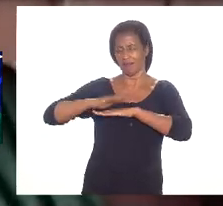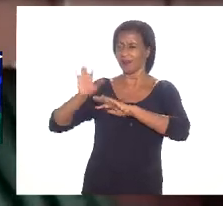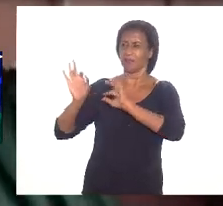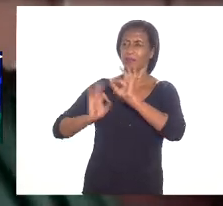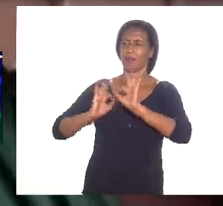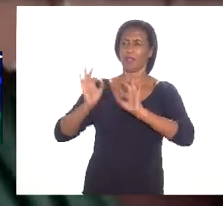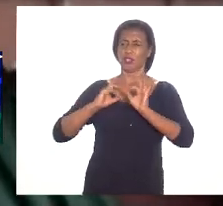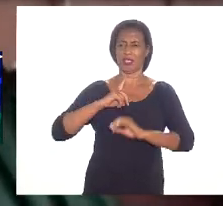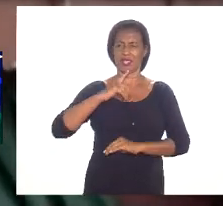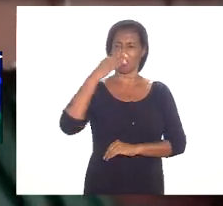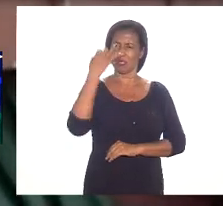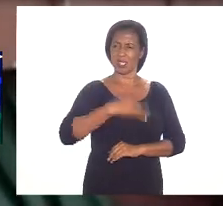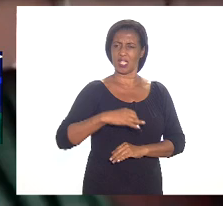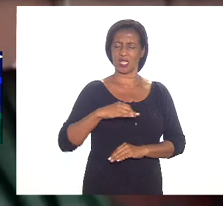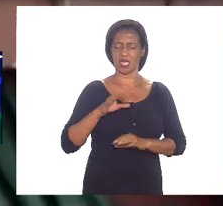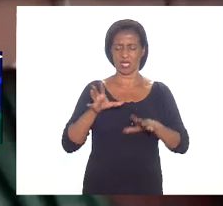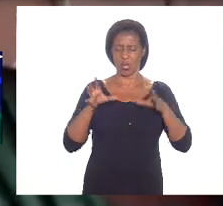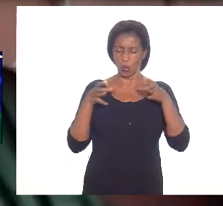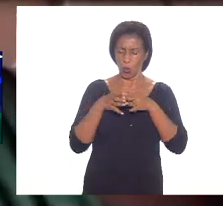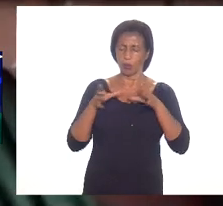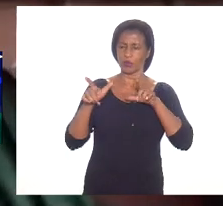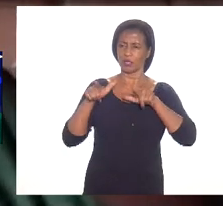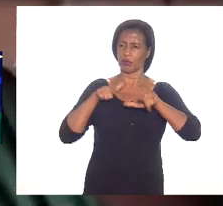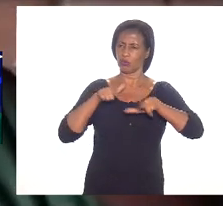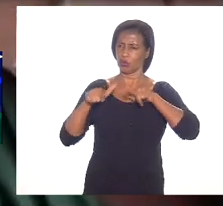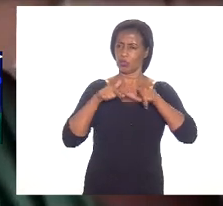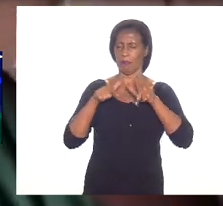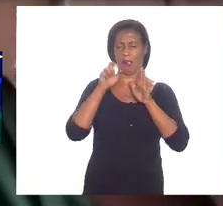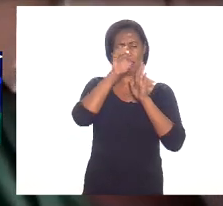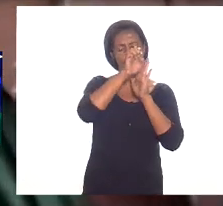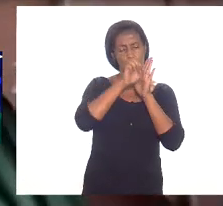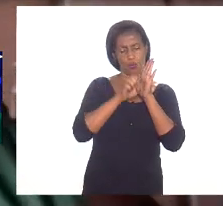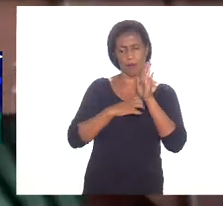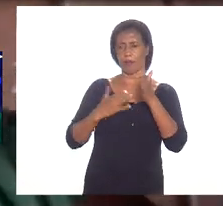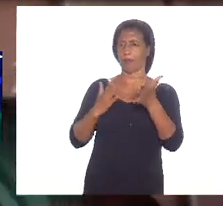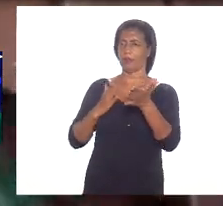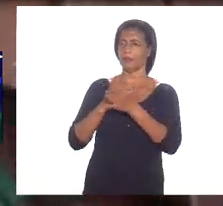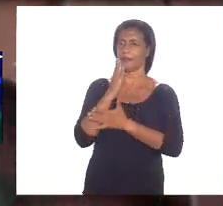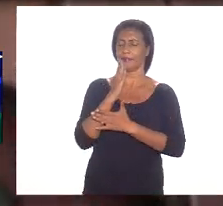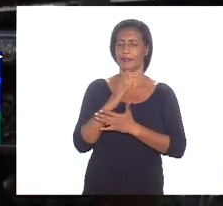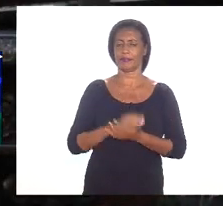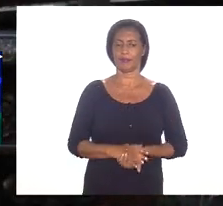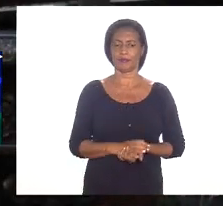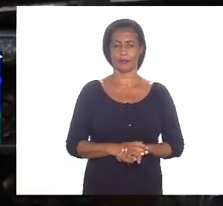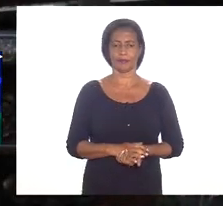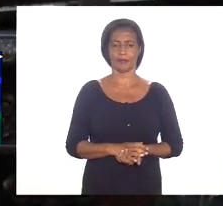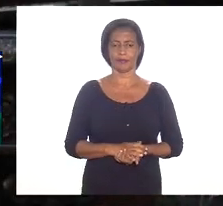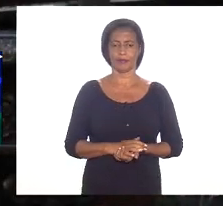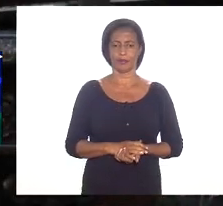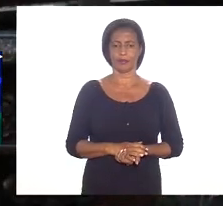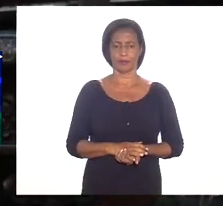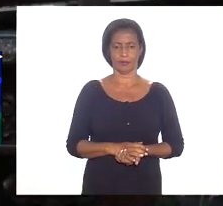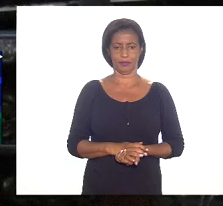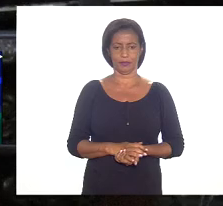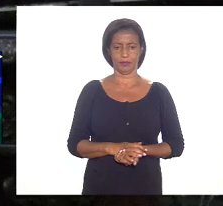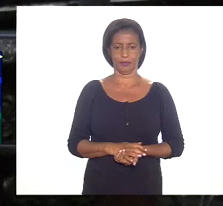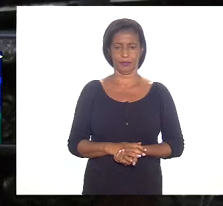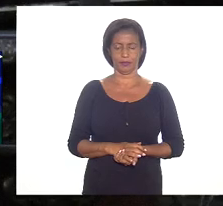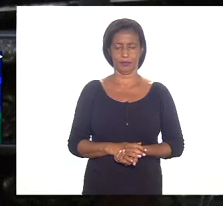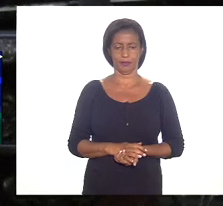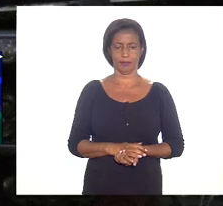nós parecer da comissão de trabalho favorável com emendas e não havendo